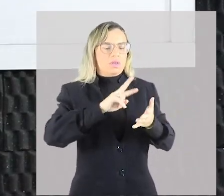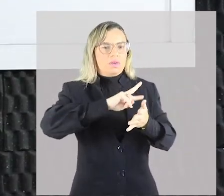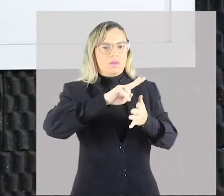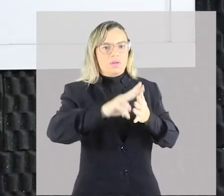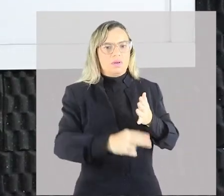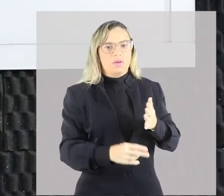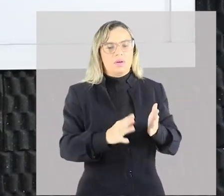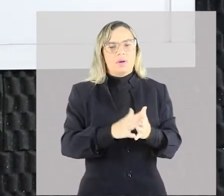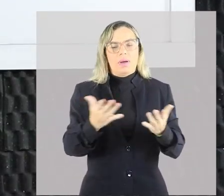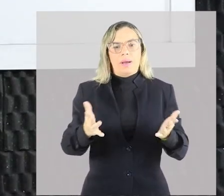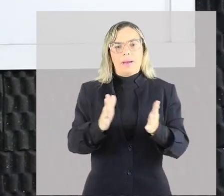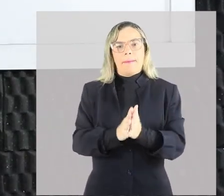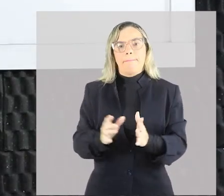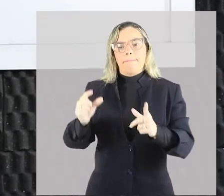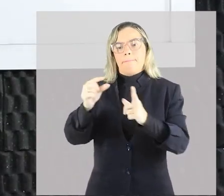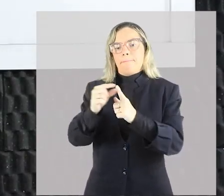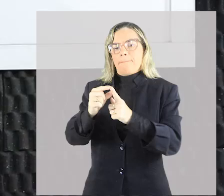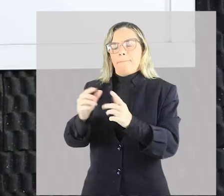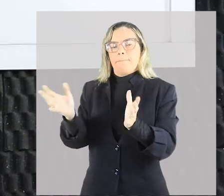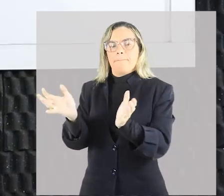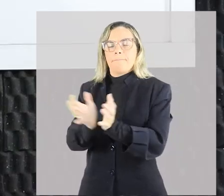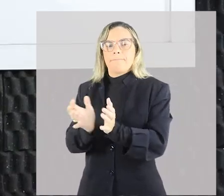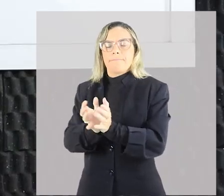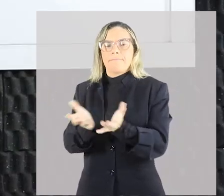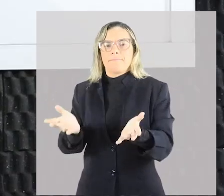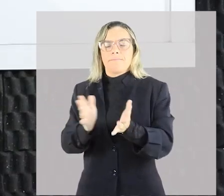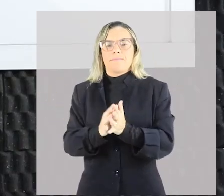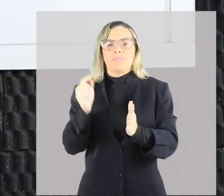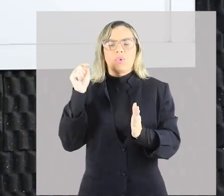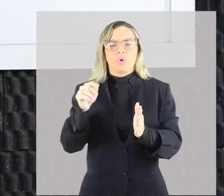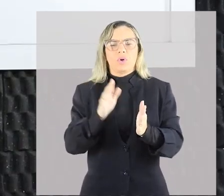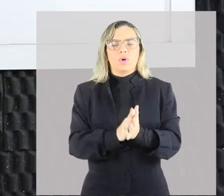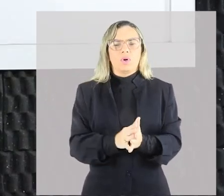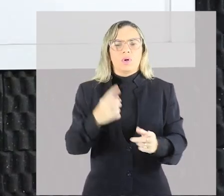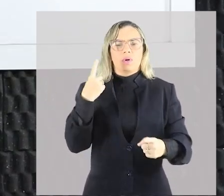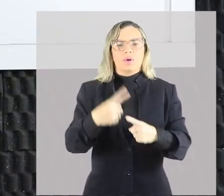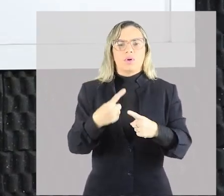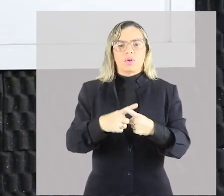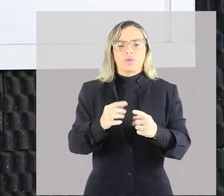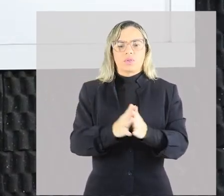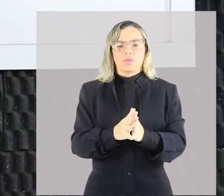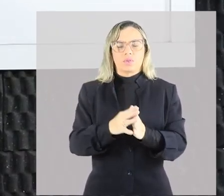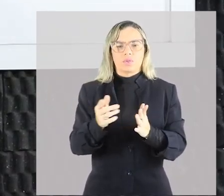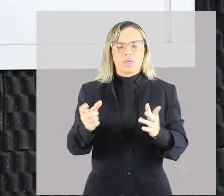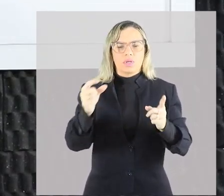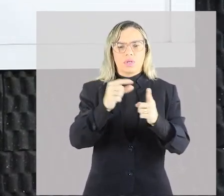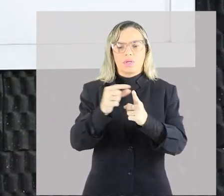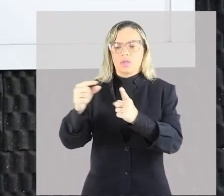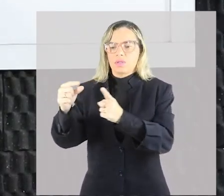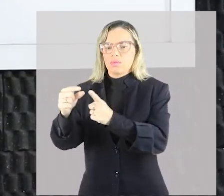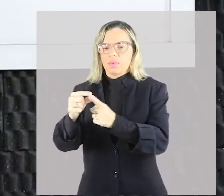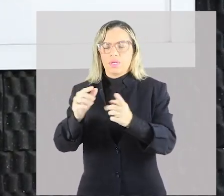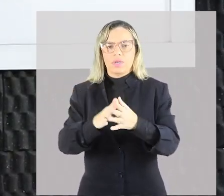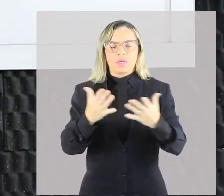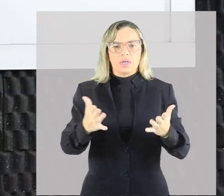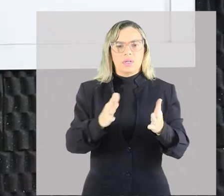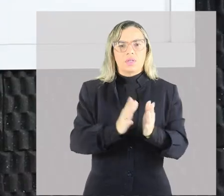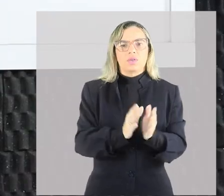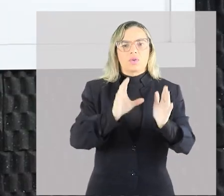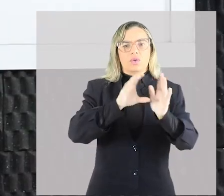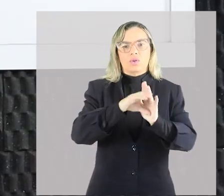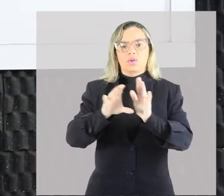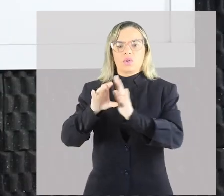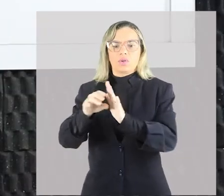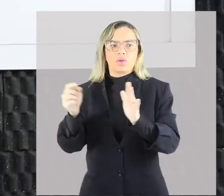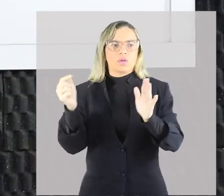usei a palavra conjunto. Por que eu estou enfatizando isso? É justamente para você não confundir. Porque a relação